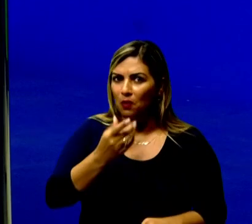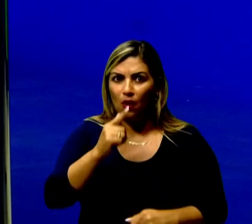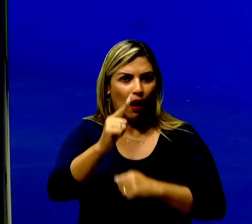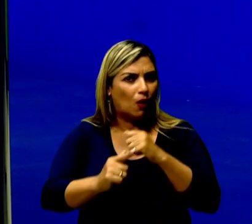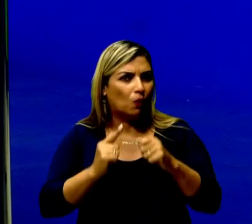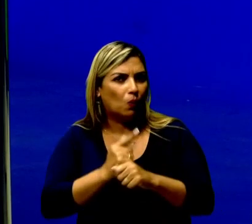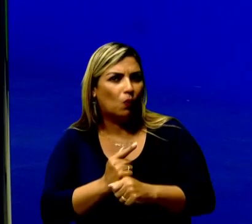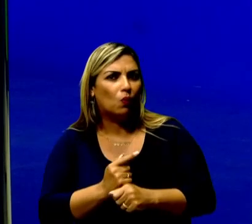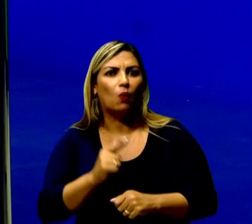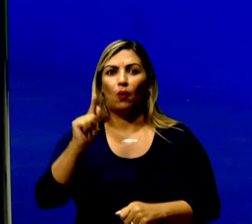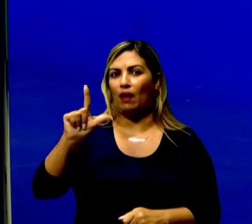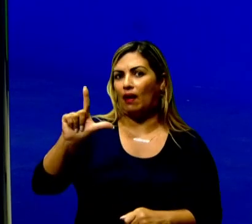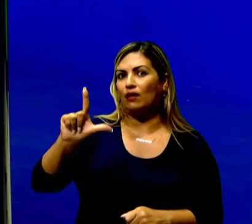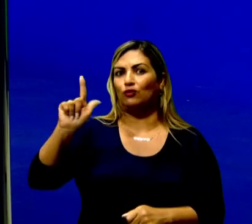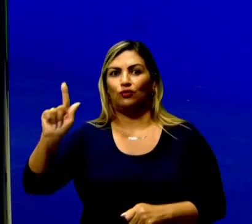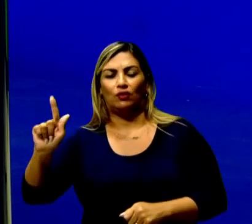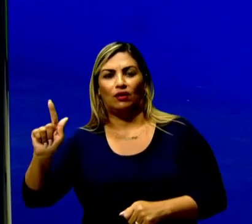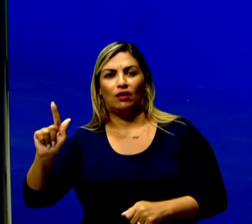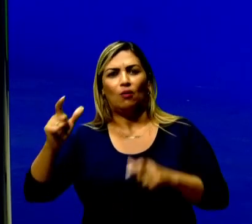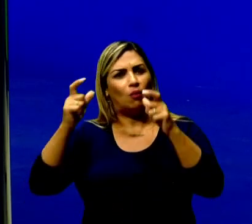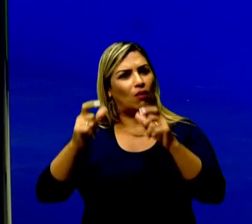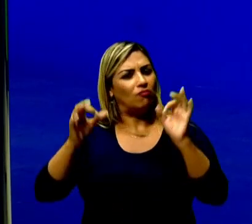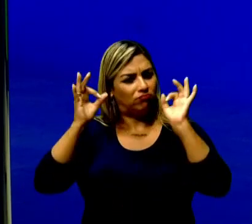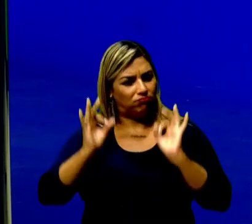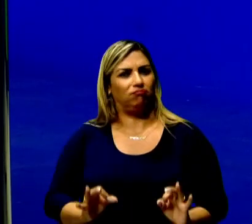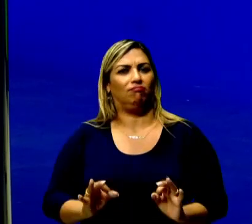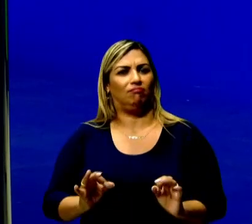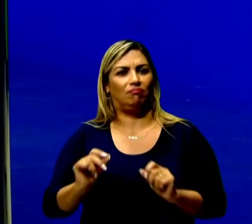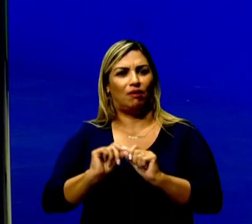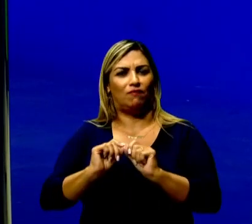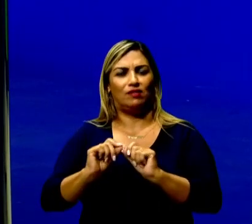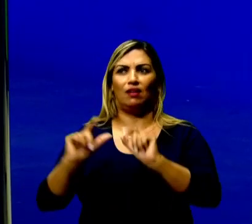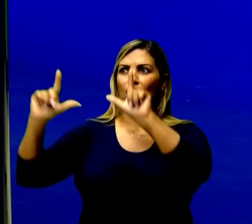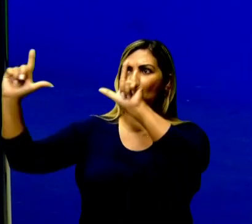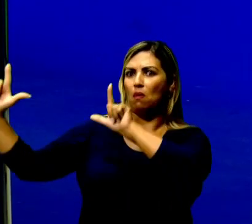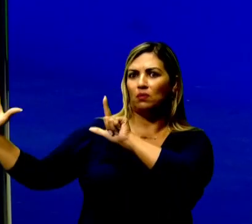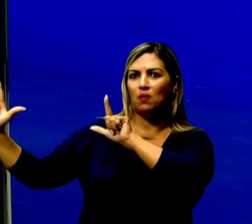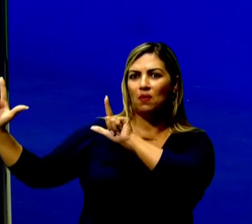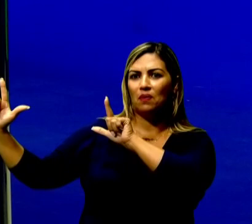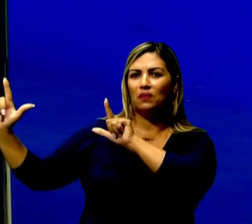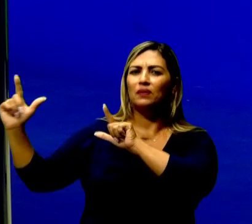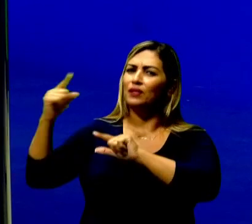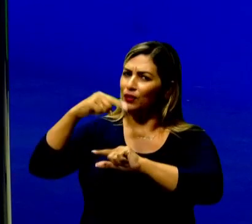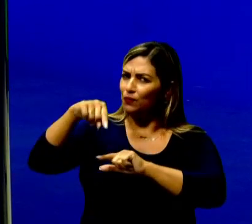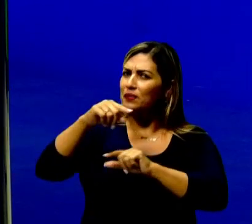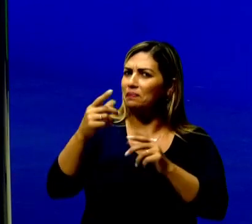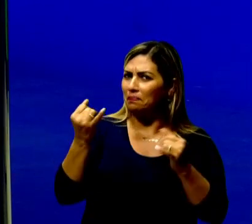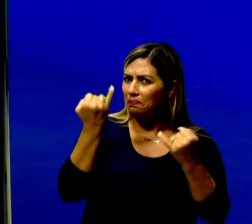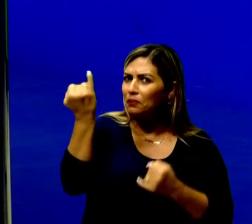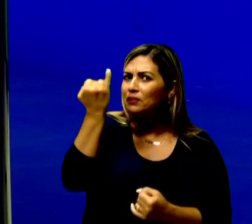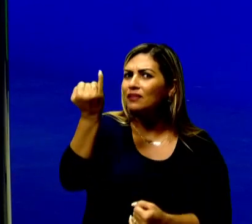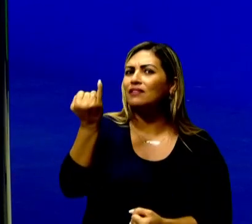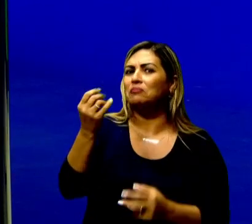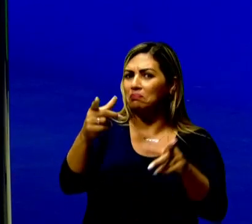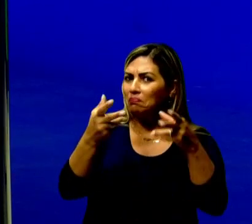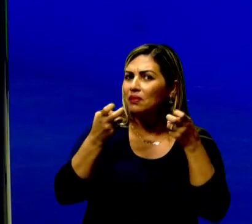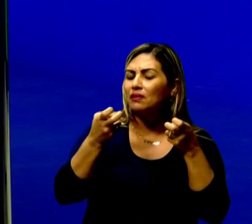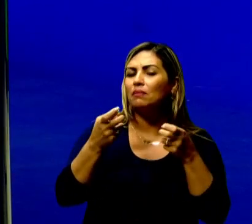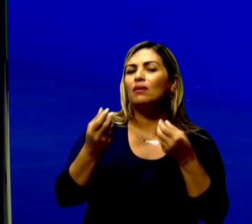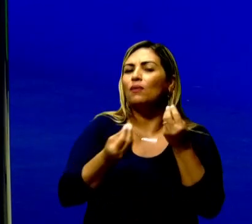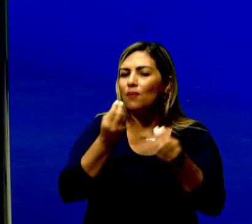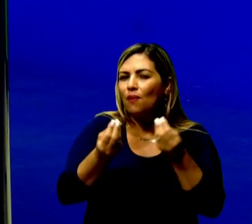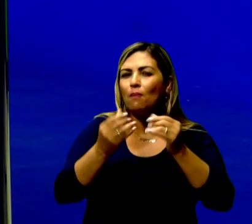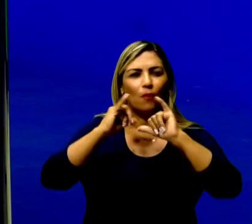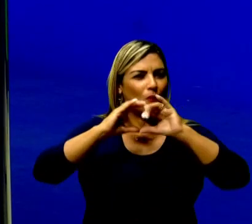google ea lg encontrar o local ideal para montar o alto do ó dá para vocês perceber a importância dessa ferramenta